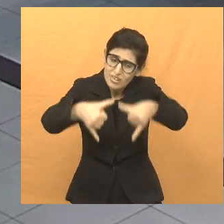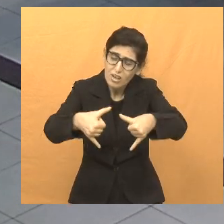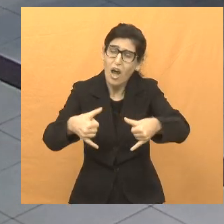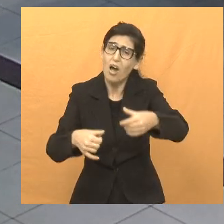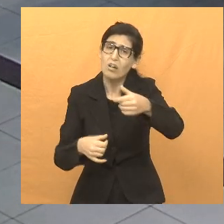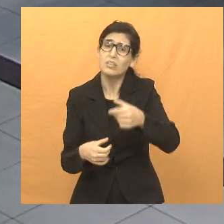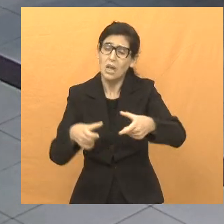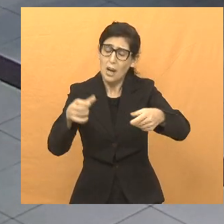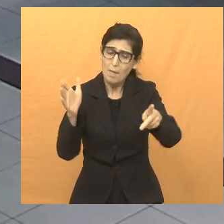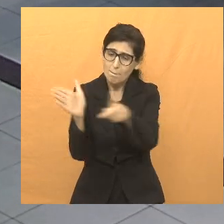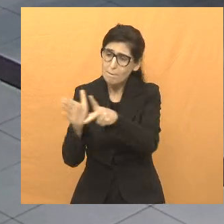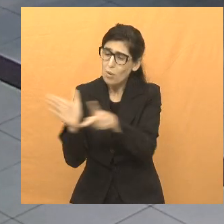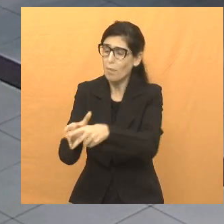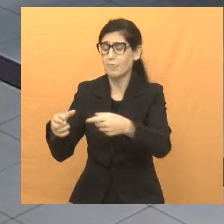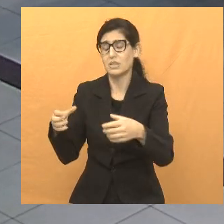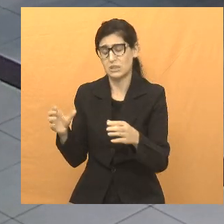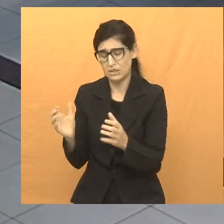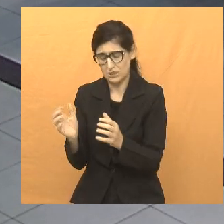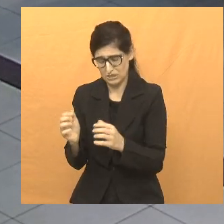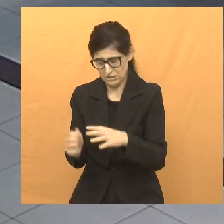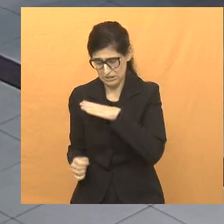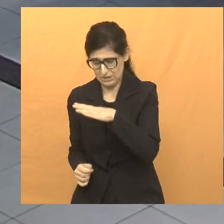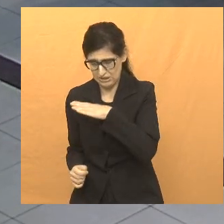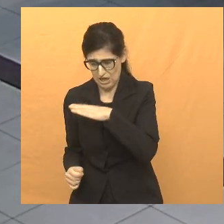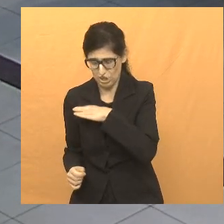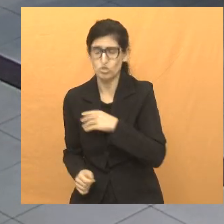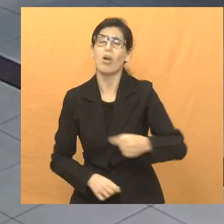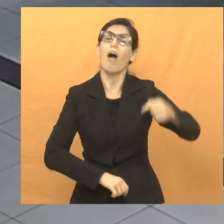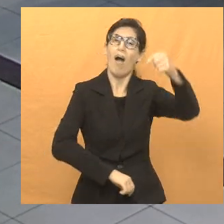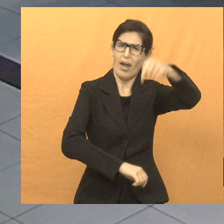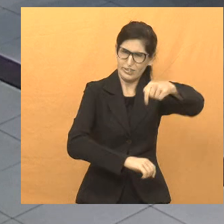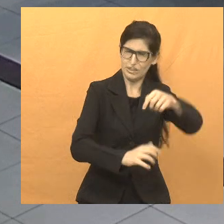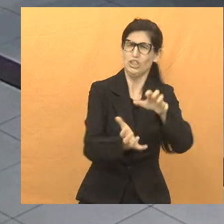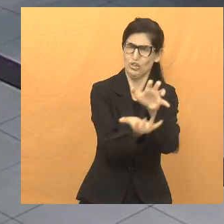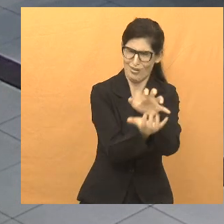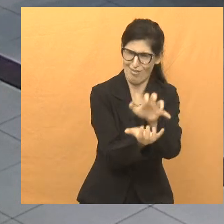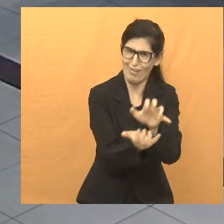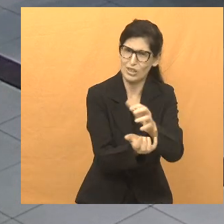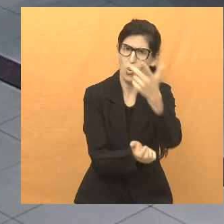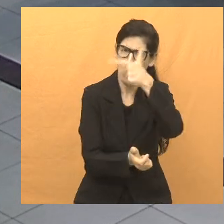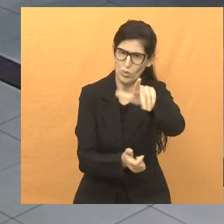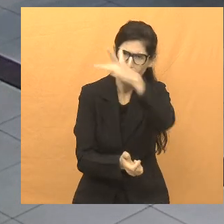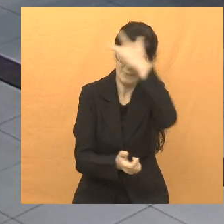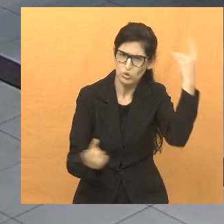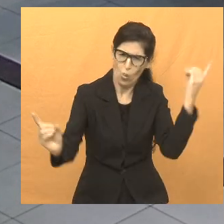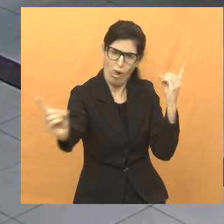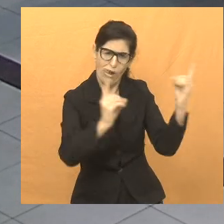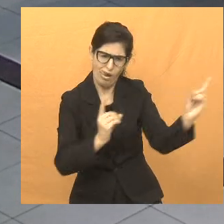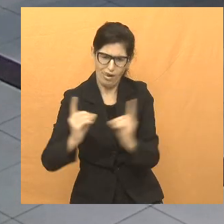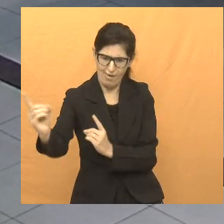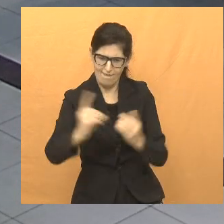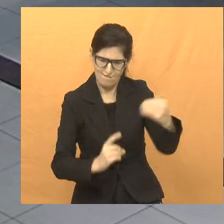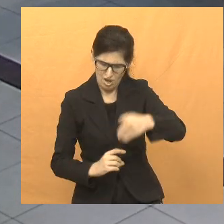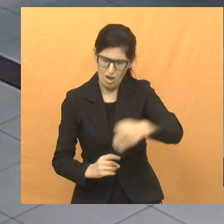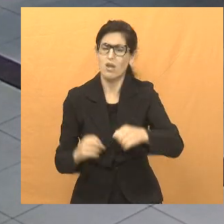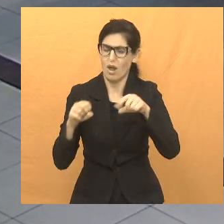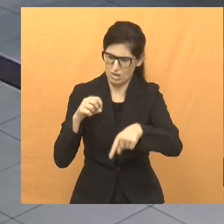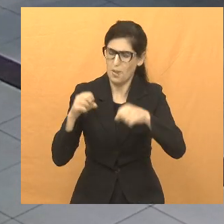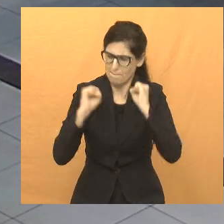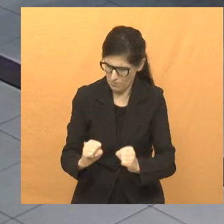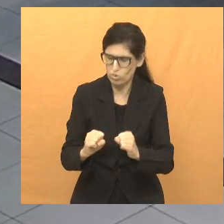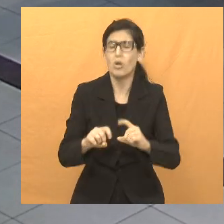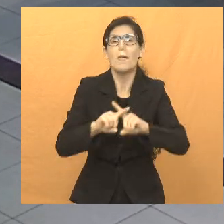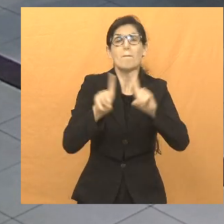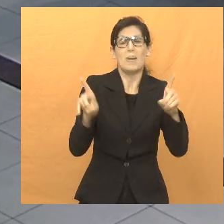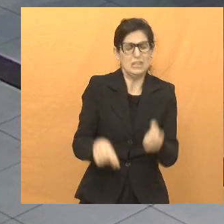Jacareí, é uma cidade acolhedora. Acolhe mesmo. Porque, por exemplo, se uma mulher ficar com uma criança